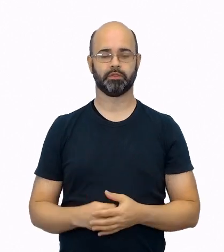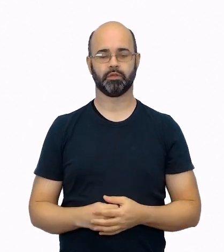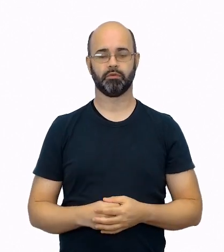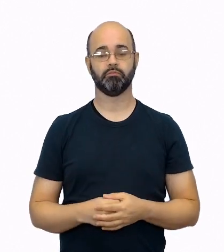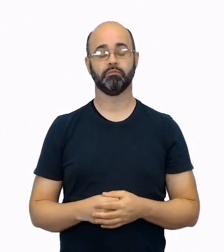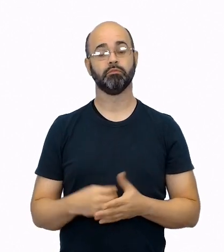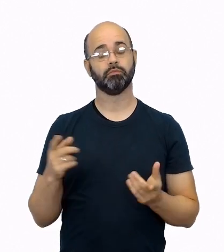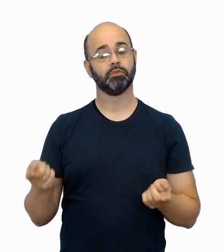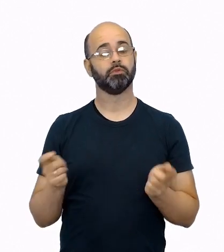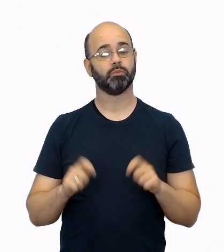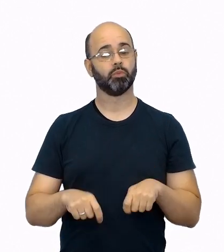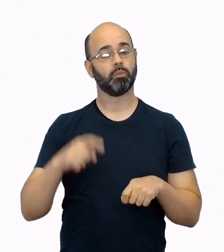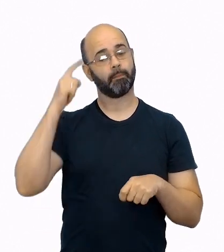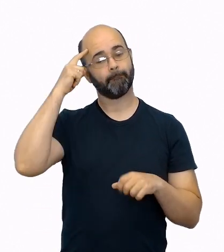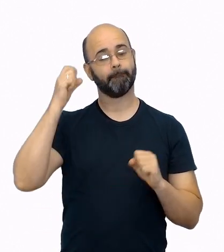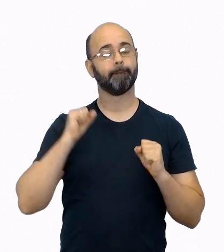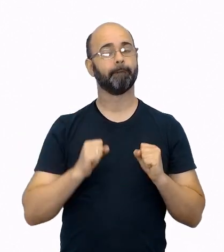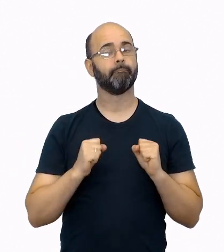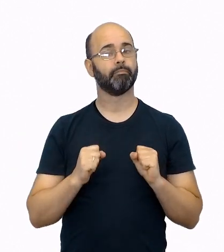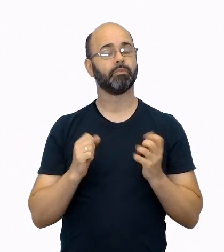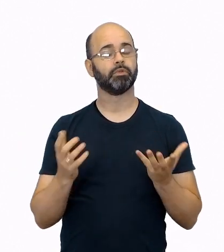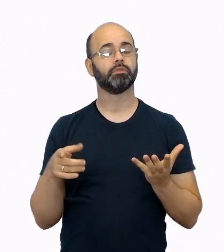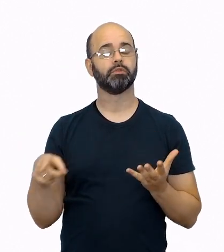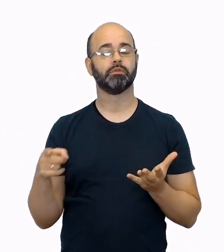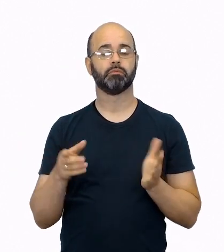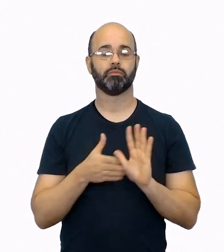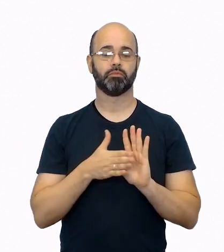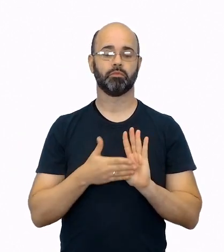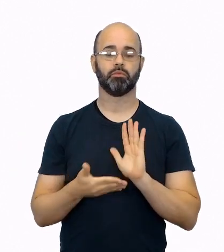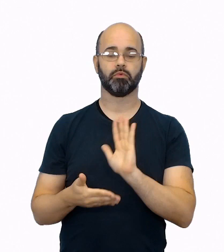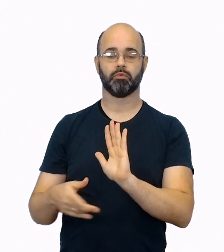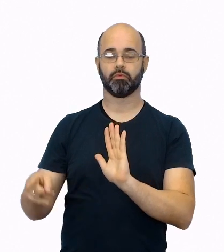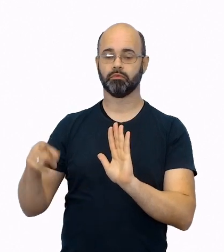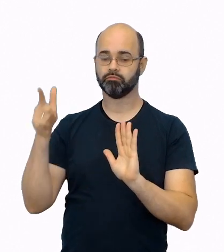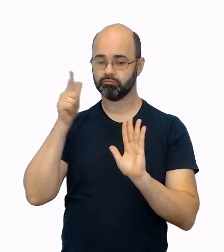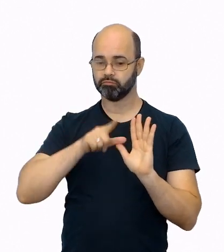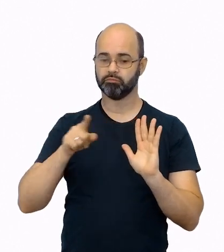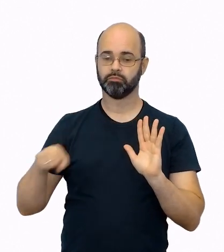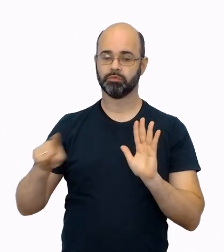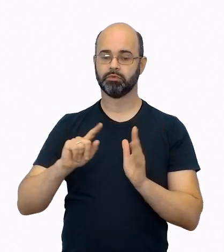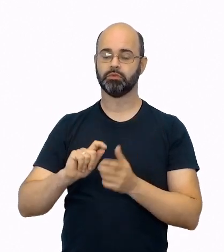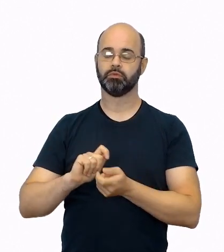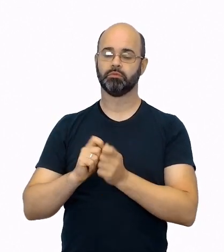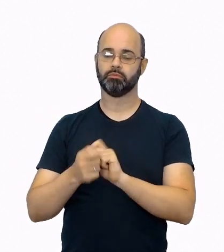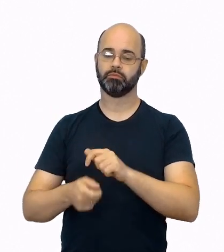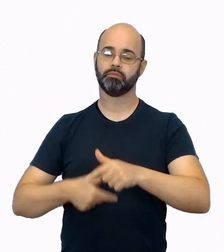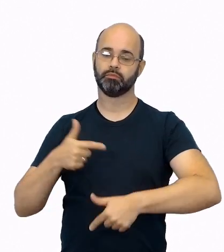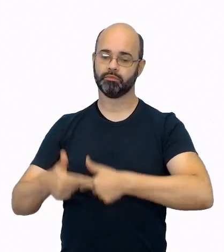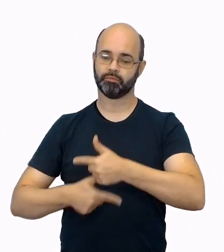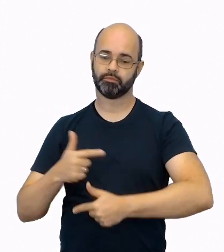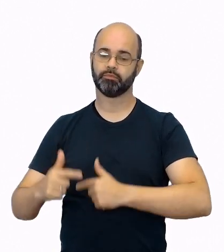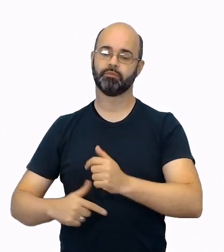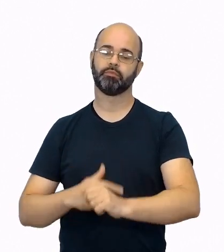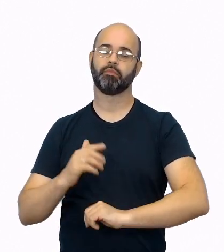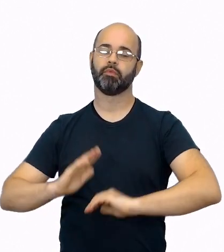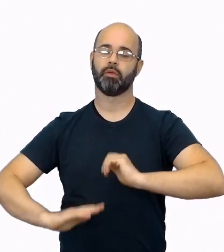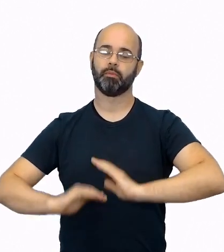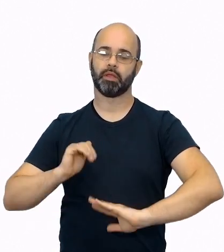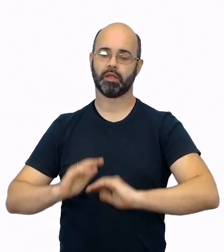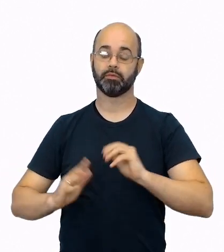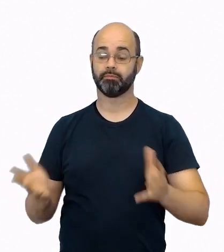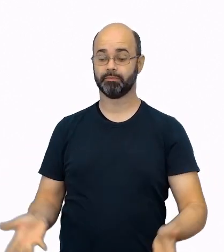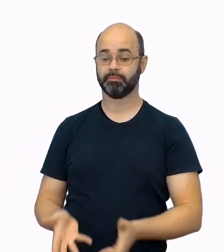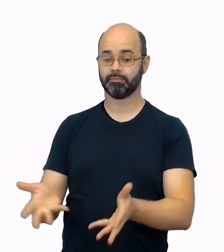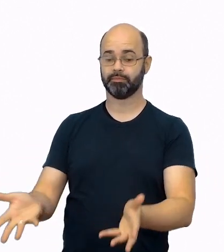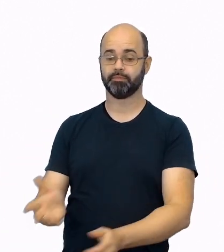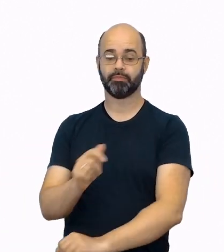de associarmos essa atividade a uma proposta que permita a concretização de ações práticas, nós podemos incentivar os